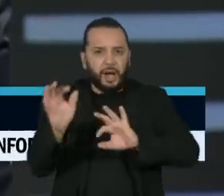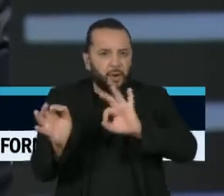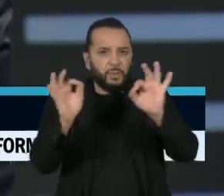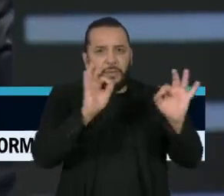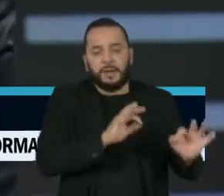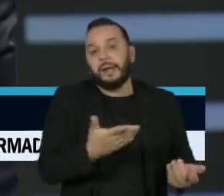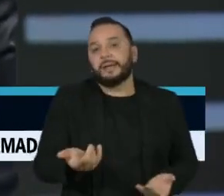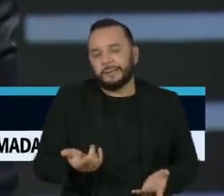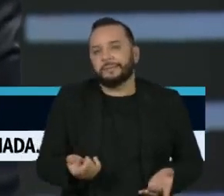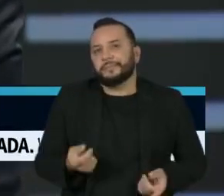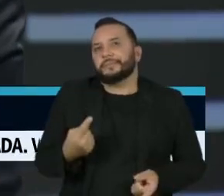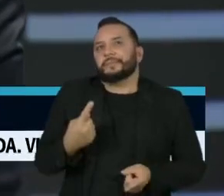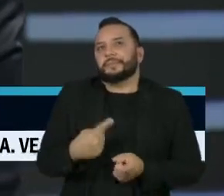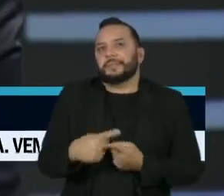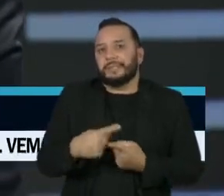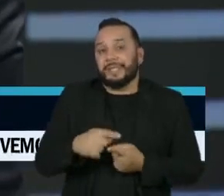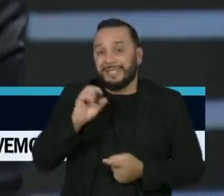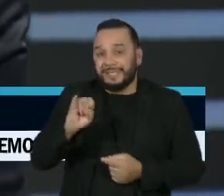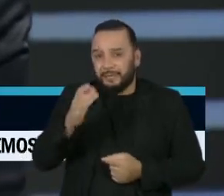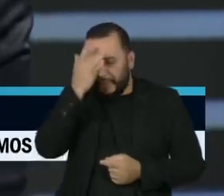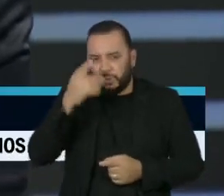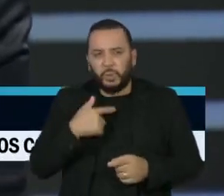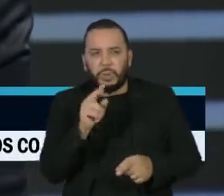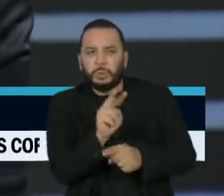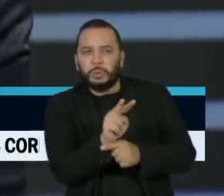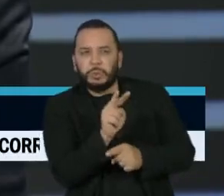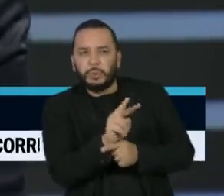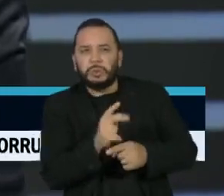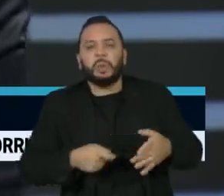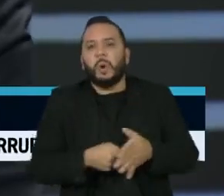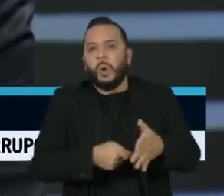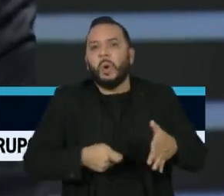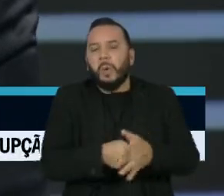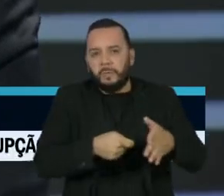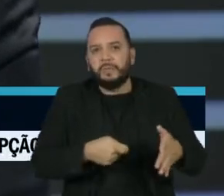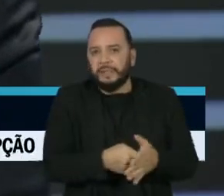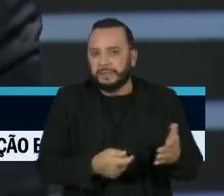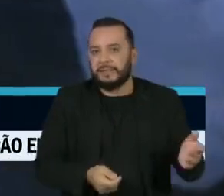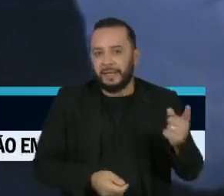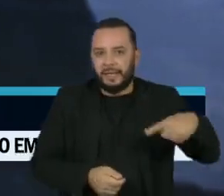porque ninguém resiste ao acompanhamento do eleitor, cobrando e exigindo seus direitos.